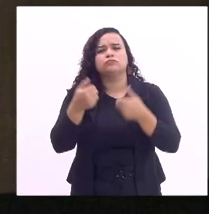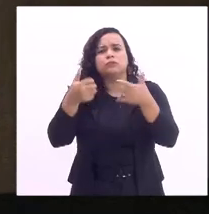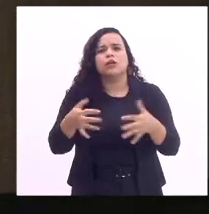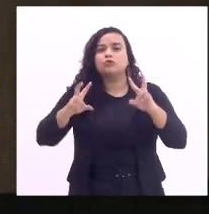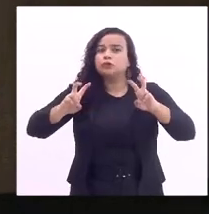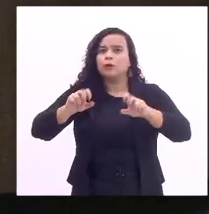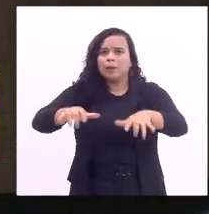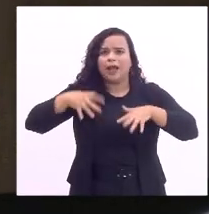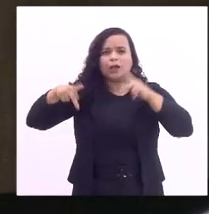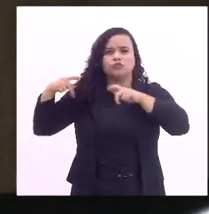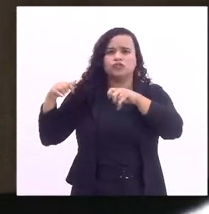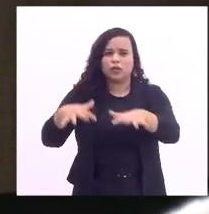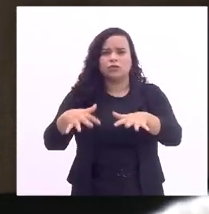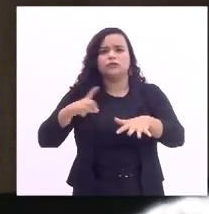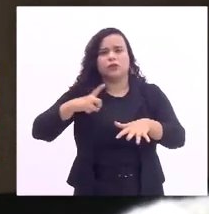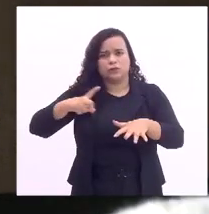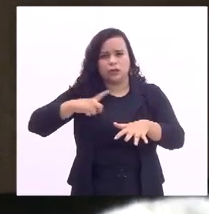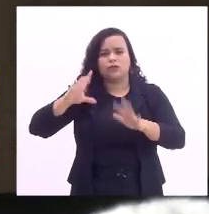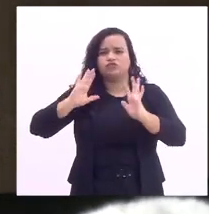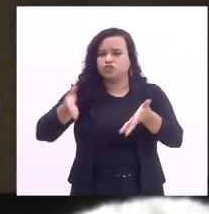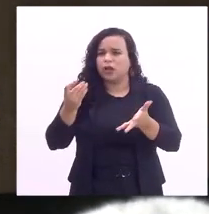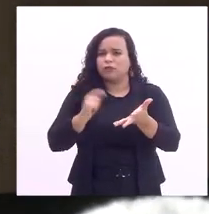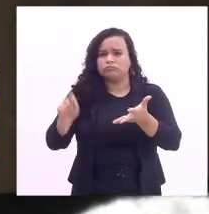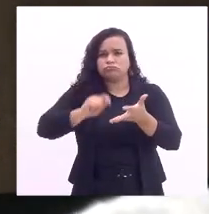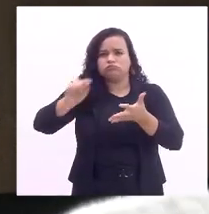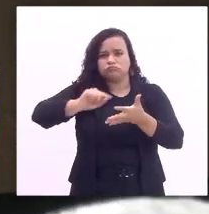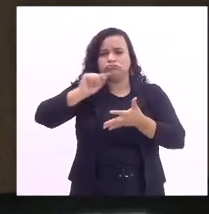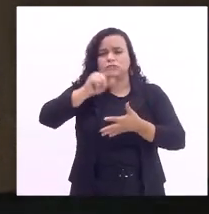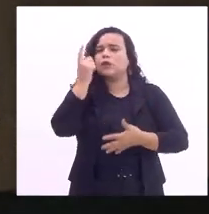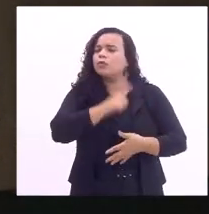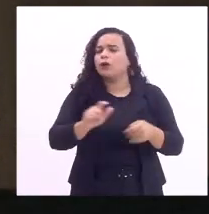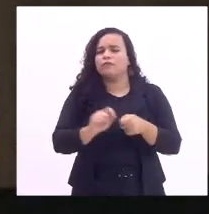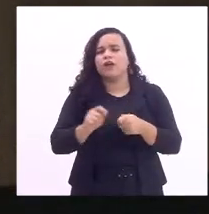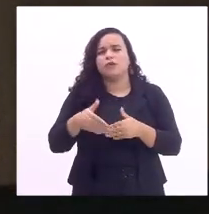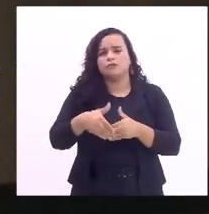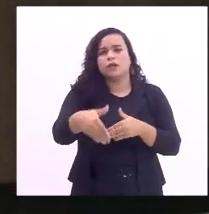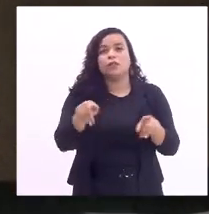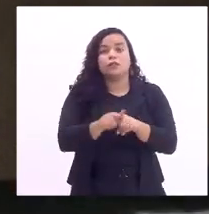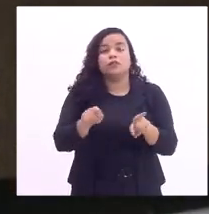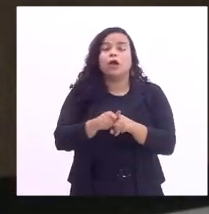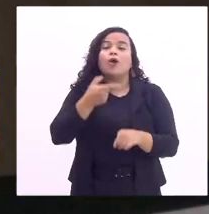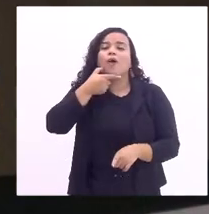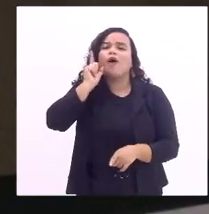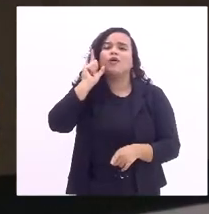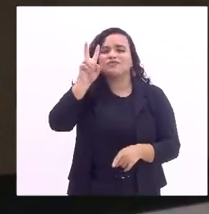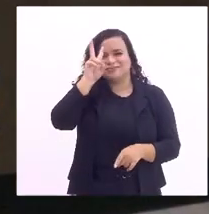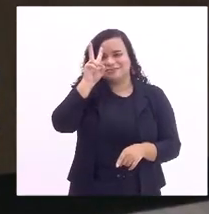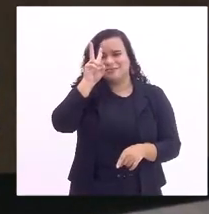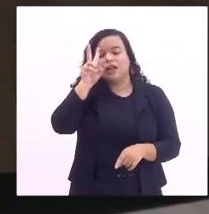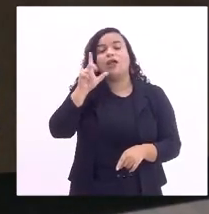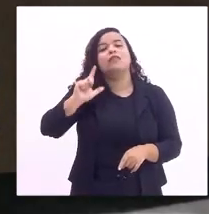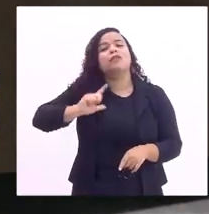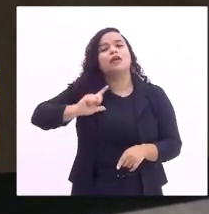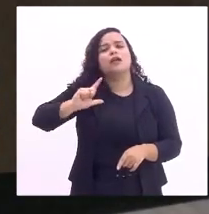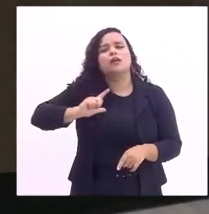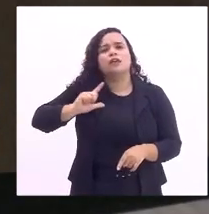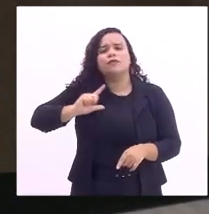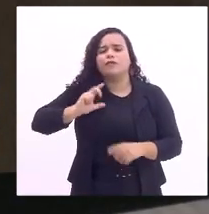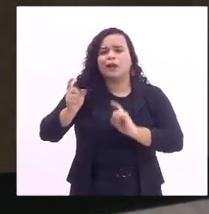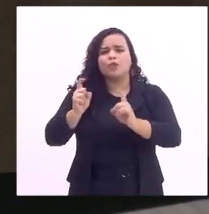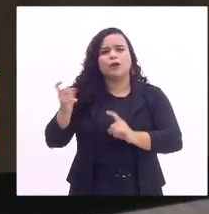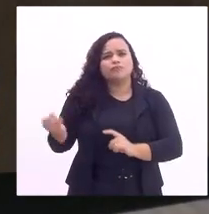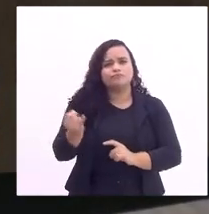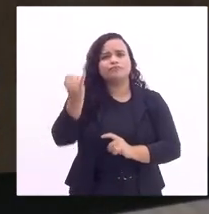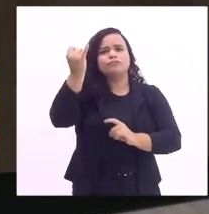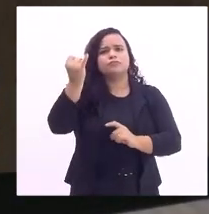públicas que foram realizadas e também, nessa segunda-feira, na data de ontem, nós tivemos uma importante reunião